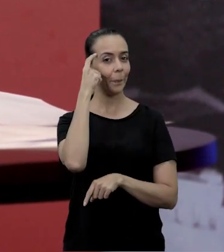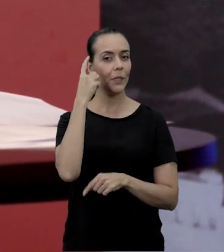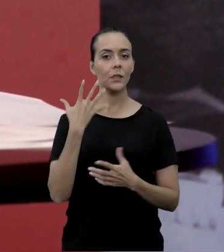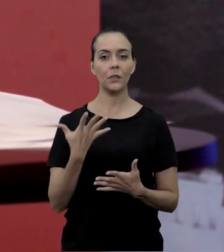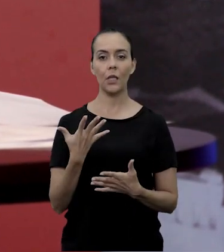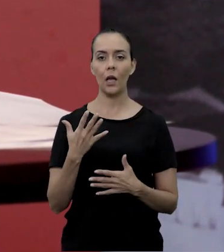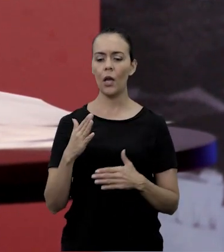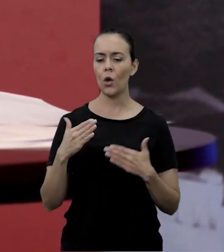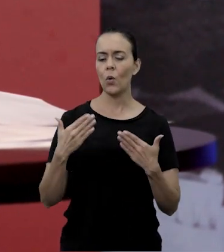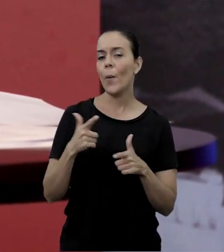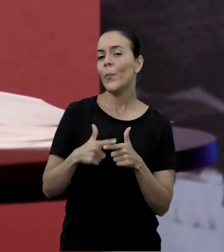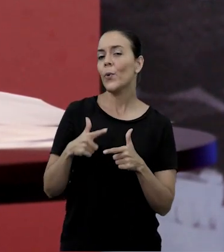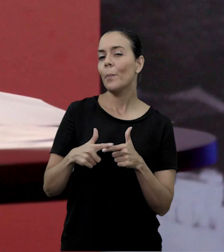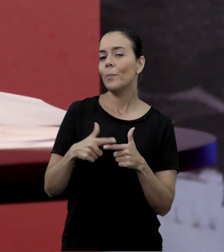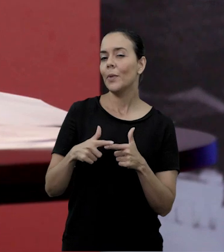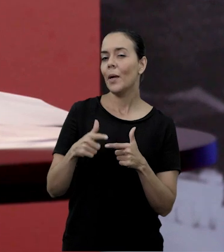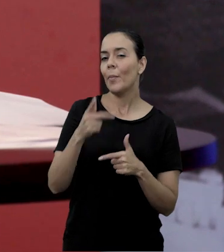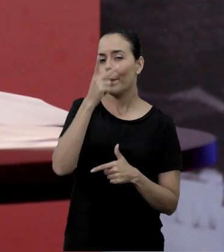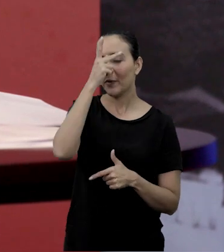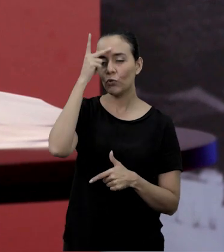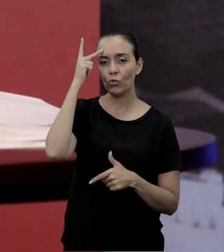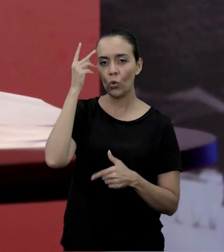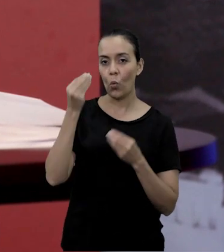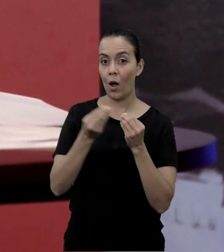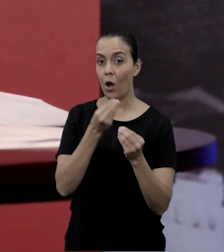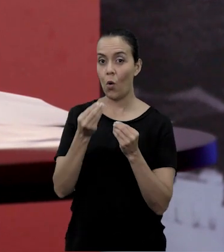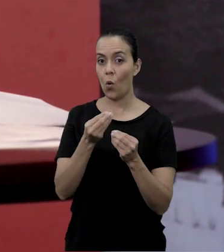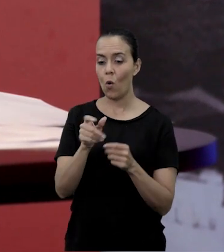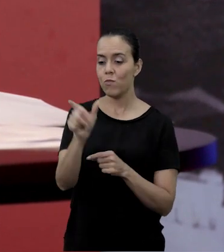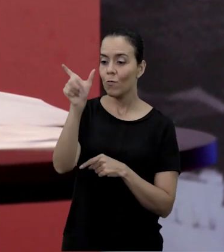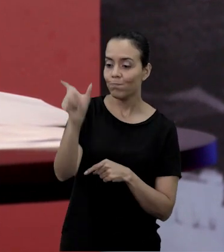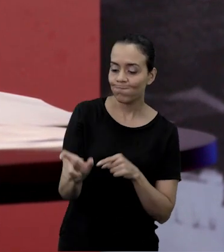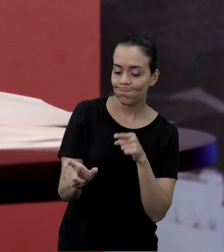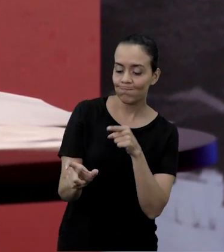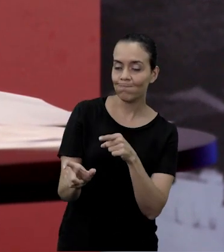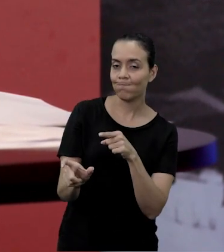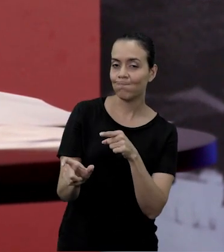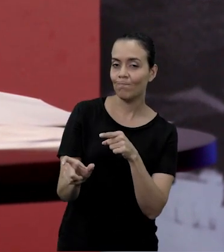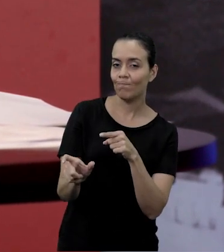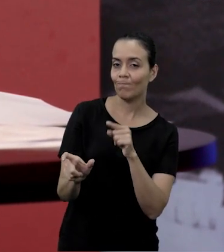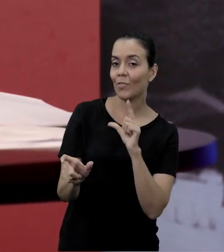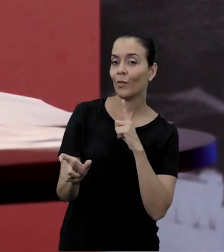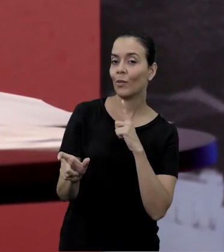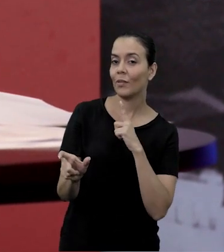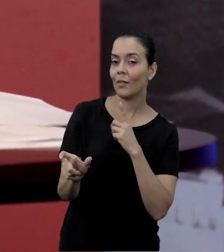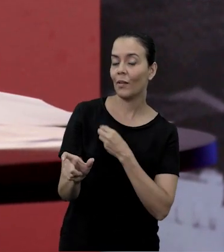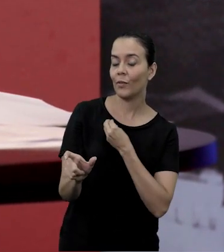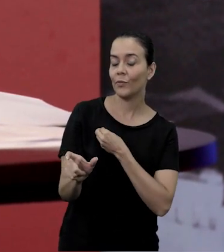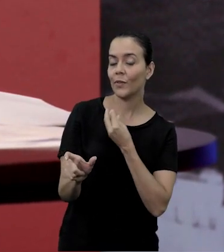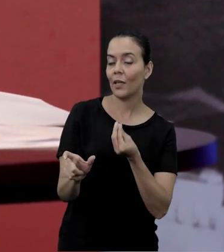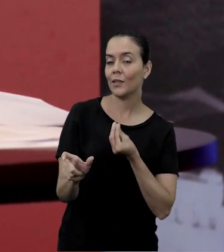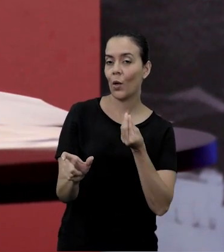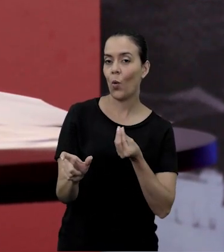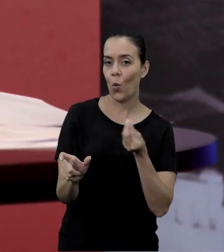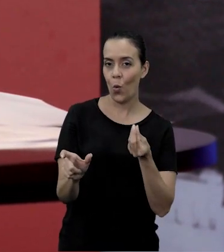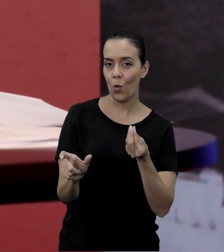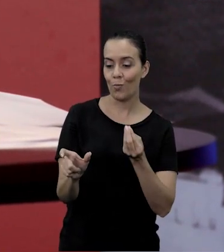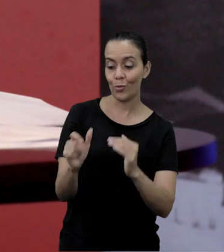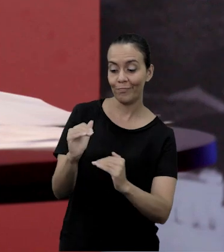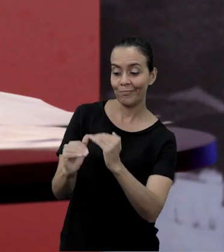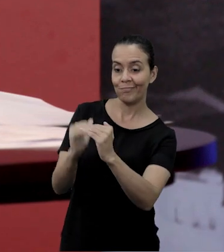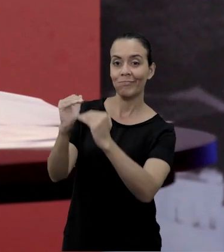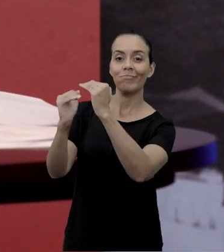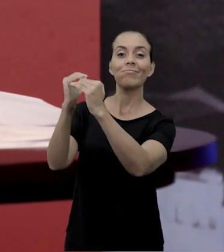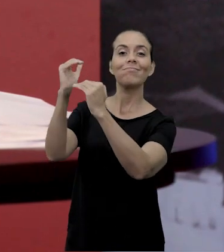que o que atinge o indivíduo e o que forma um indivíduo, que possibilita